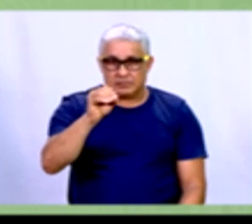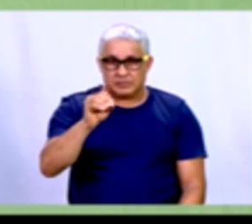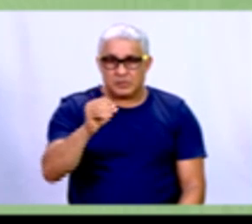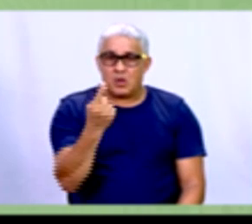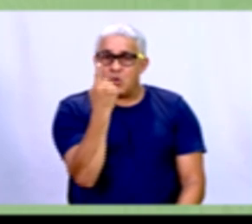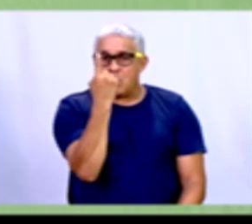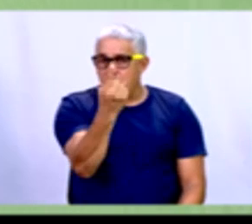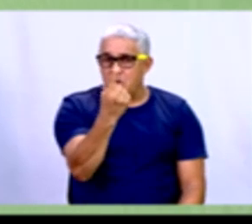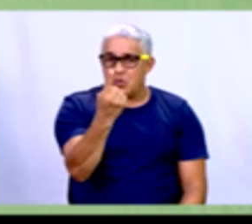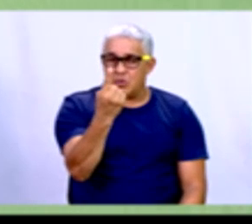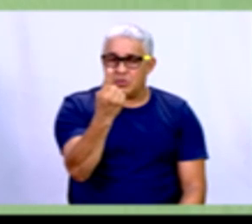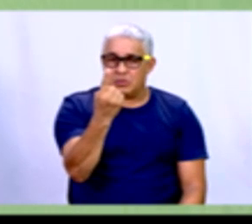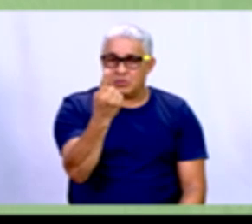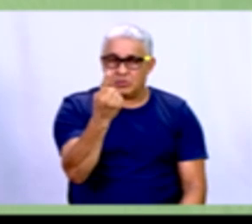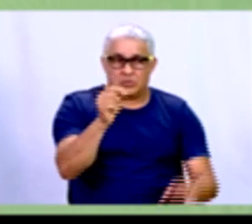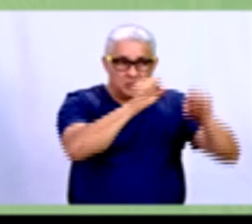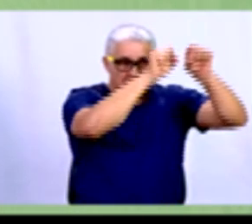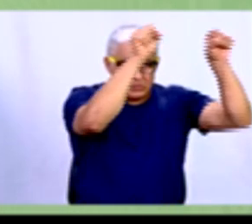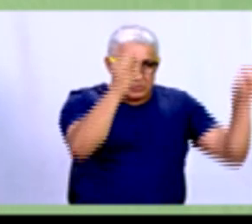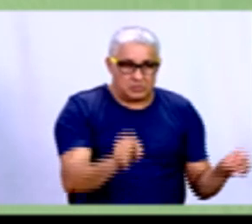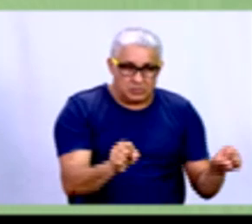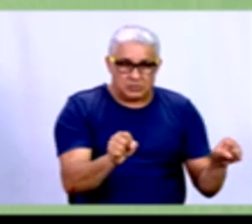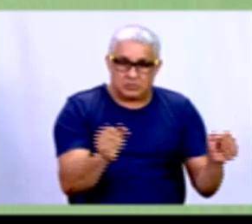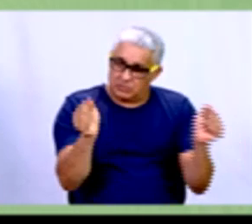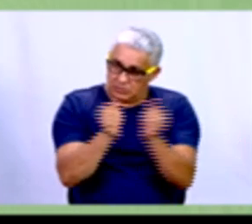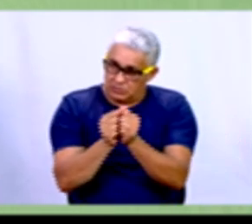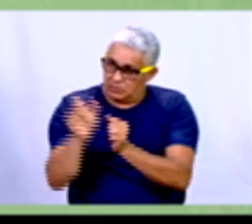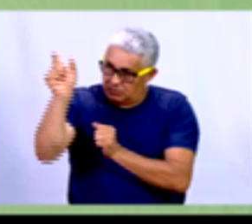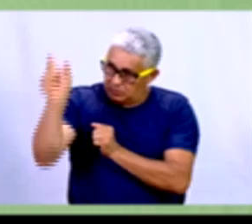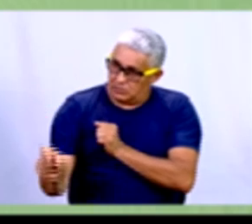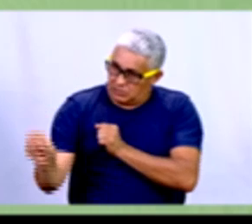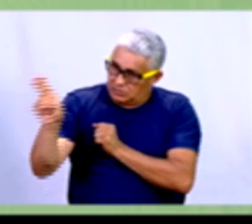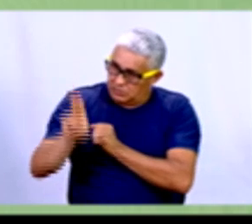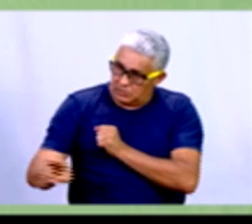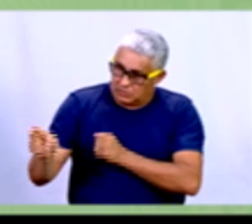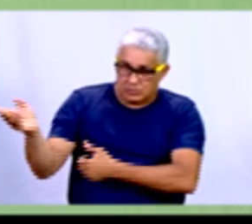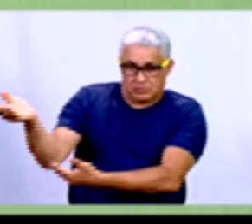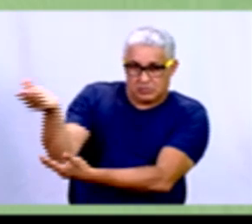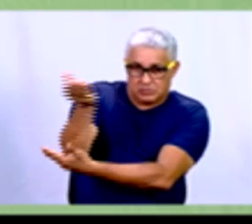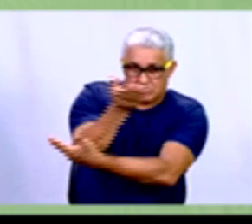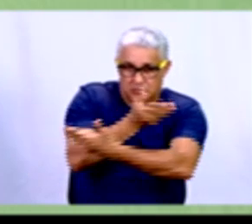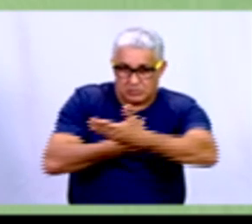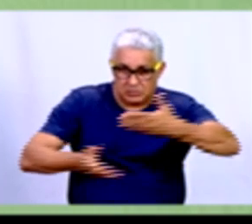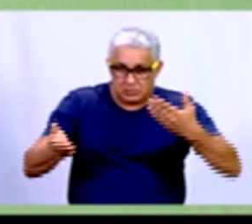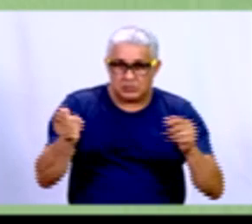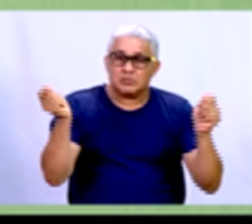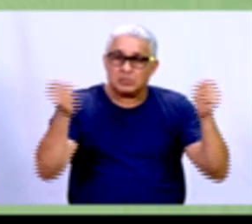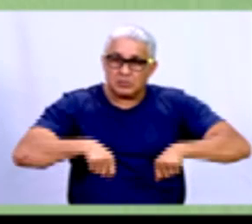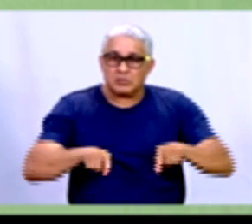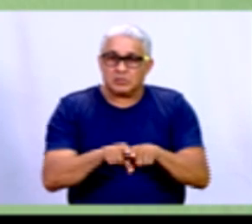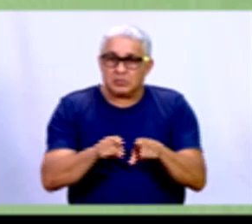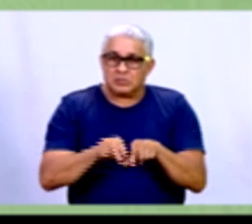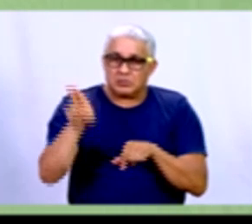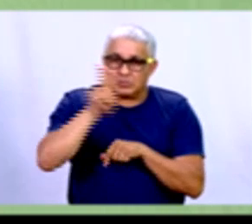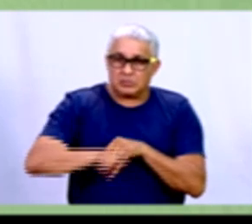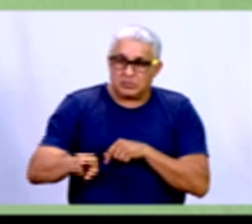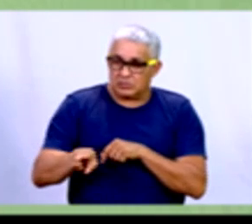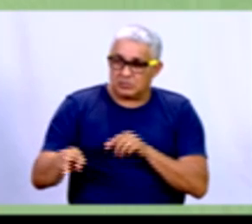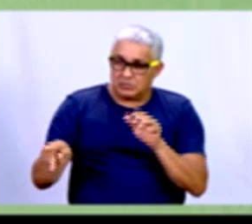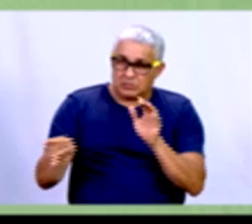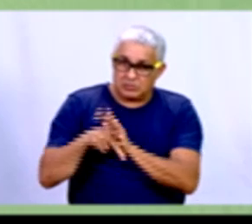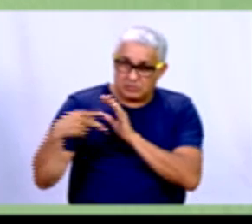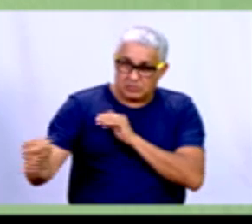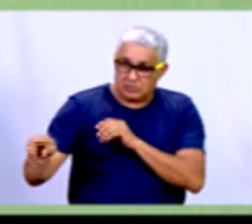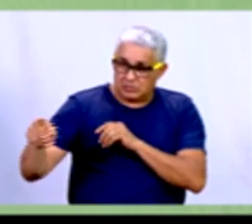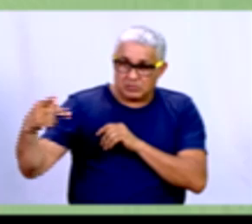do sistema com o usuário, dessa interação que a gente vai fazer com o usuário, é possibilitar um uso intuitivo, porque nem